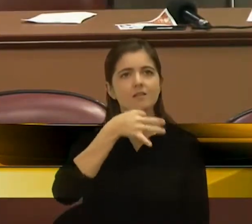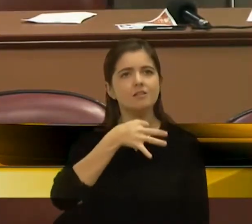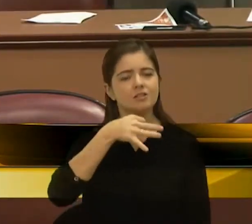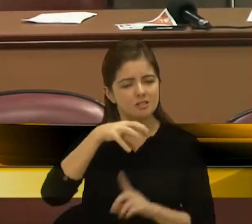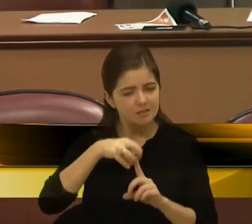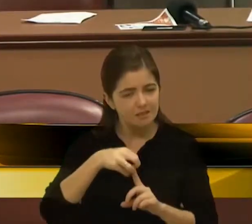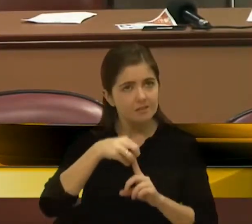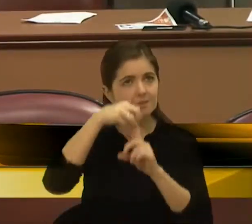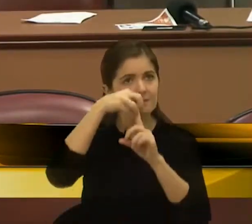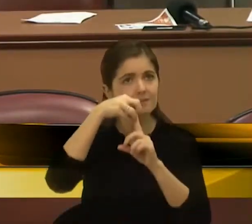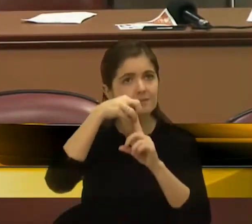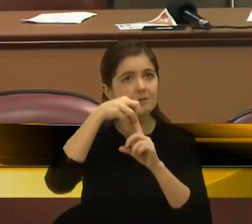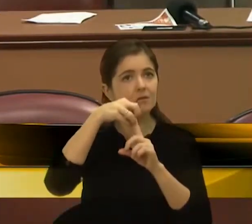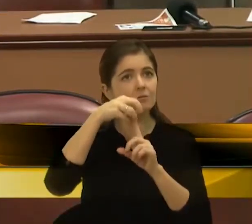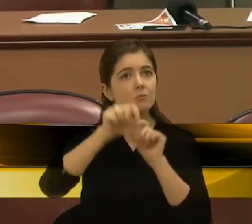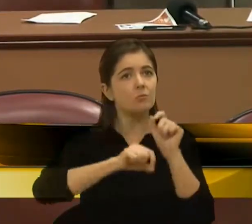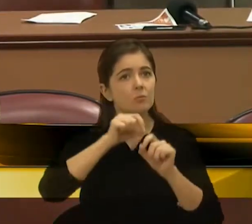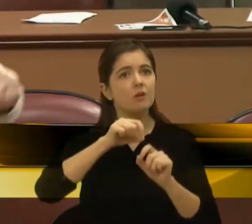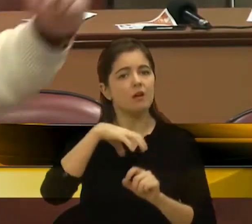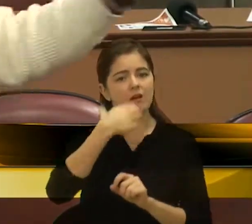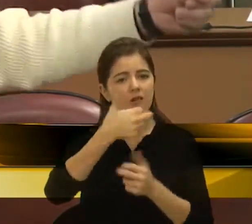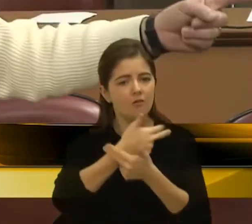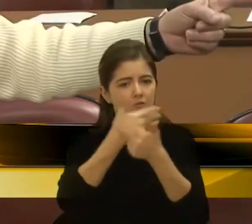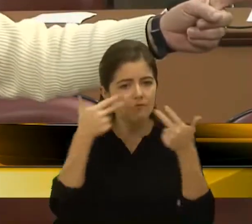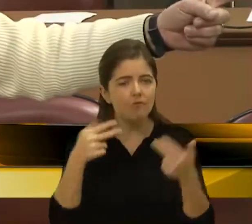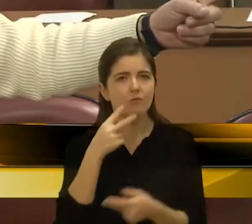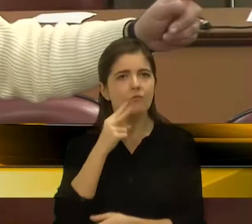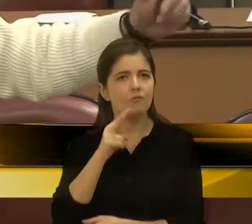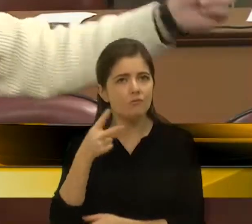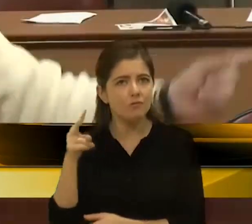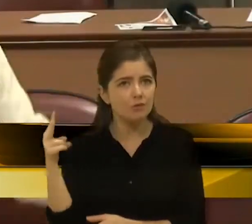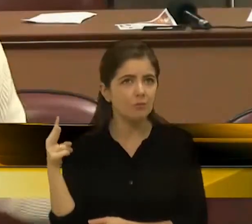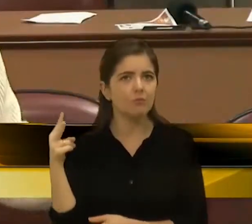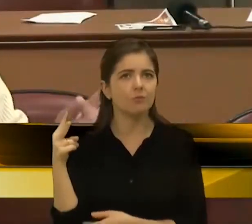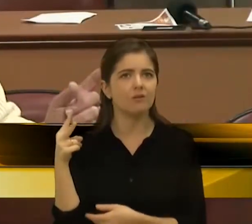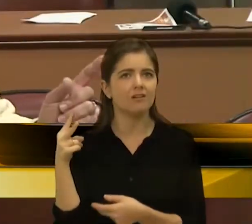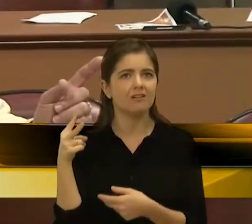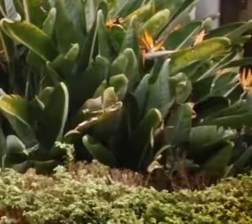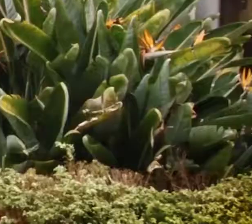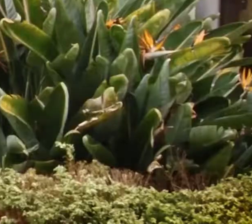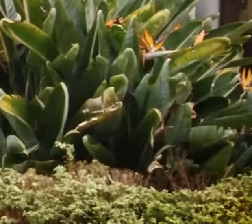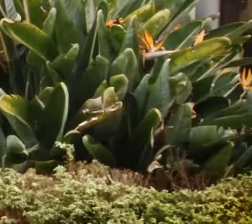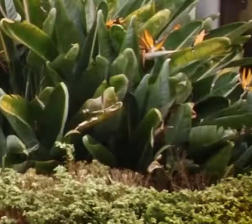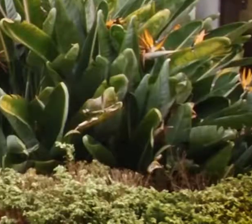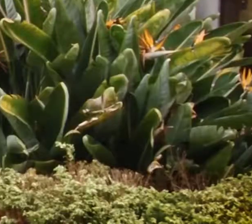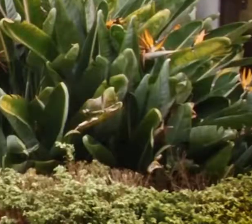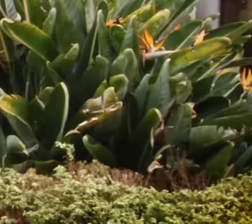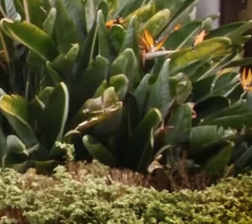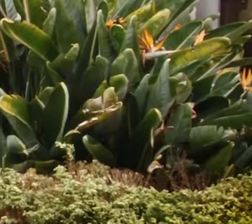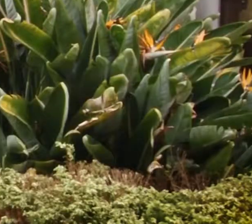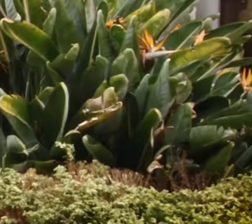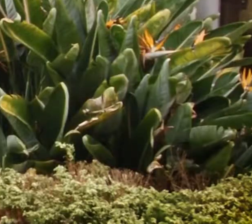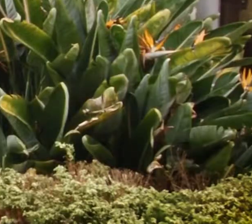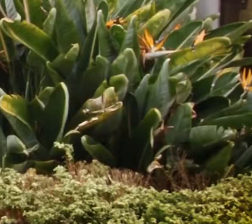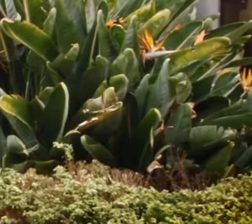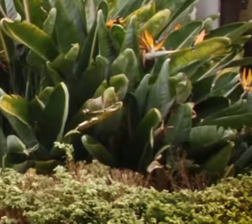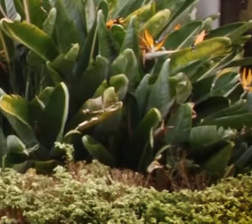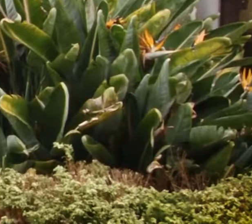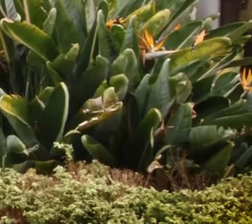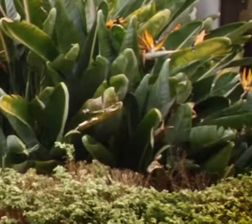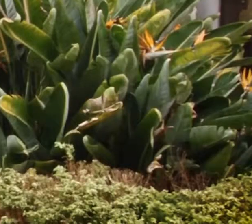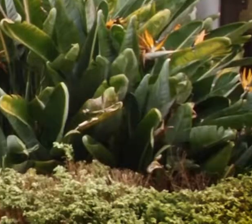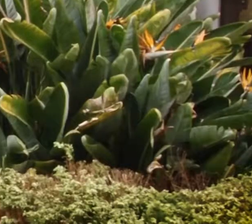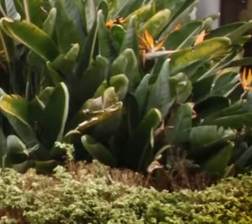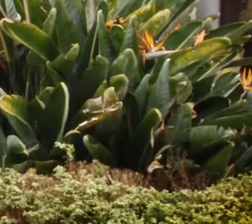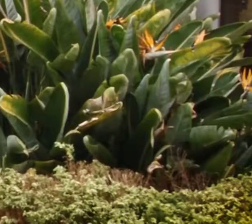principal produtor hortifúte e ganjeiro, e ali fora é deixado de lado. Agora a matéria segue para a sanção